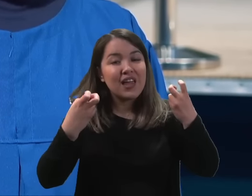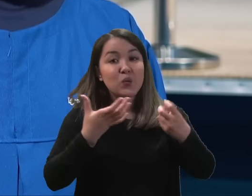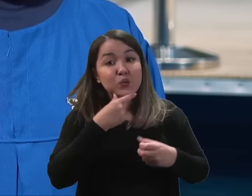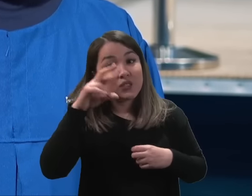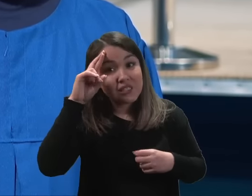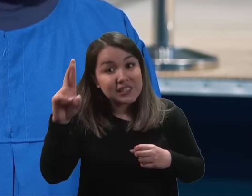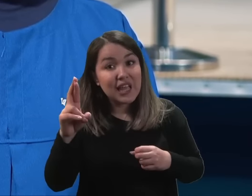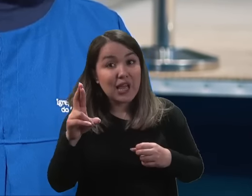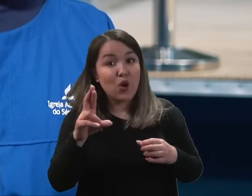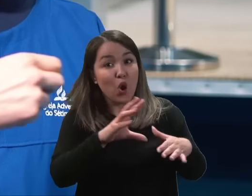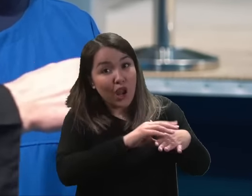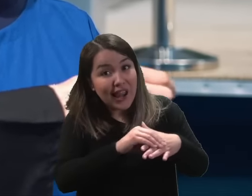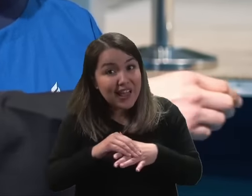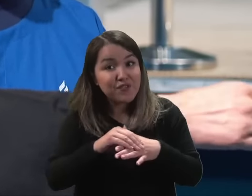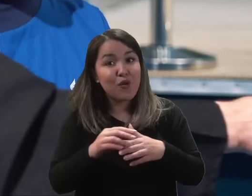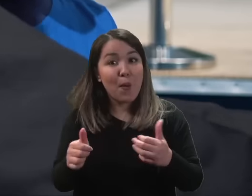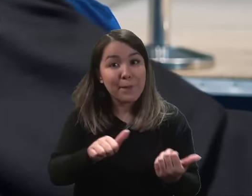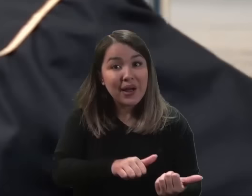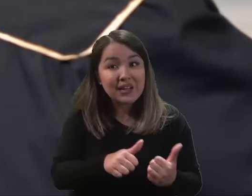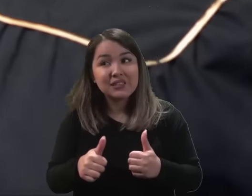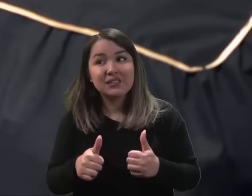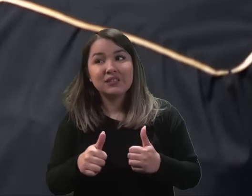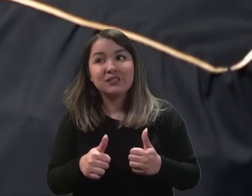trouxe a Jesus durante todo o seu ministério